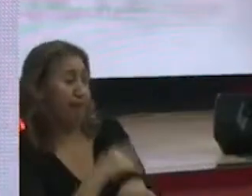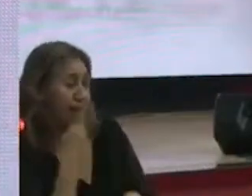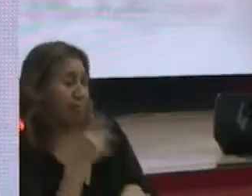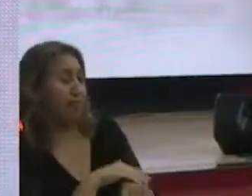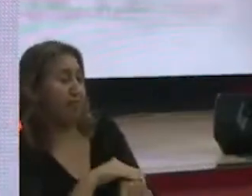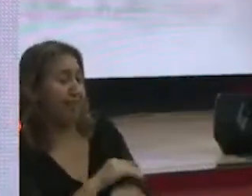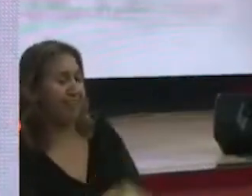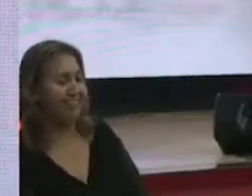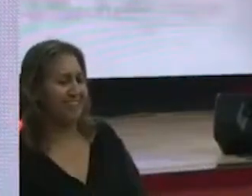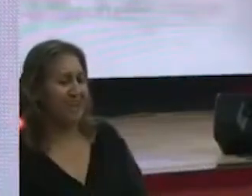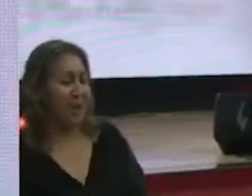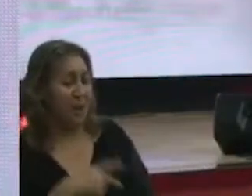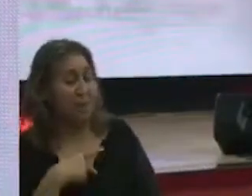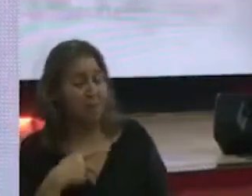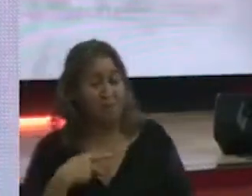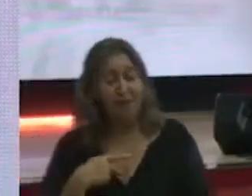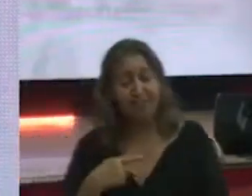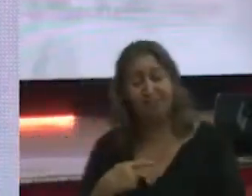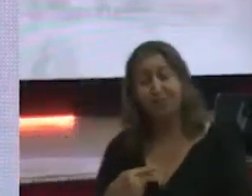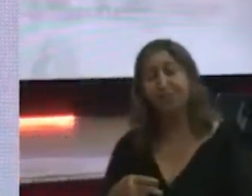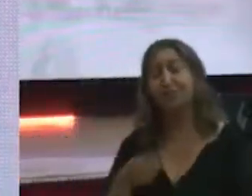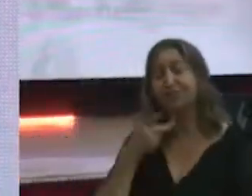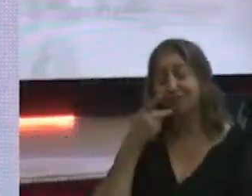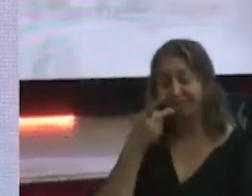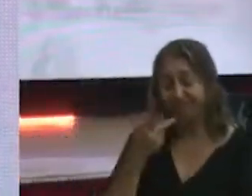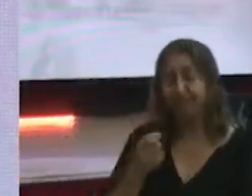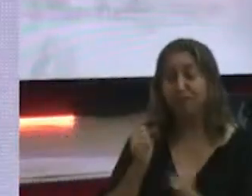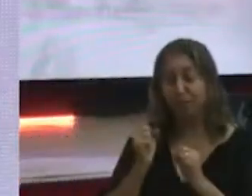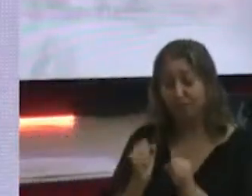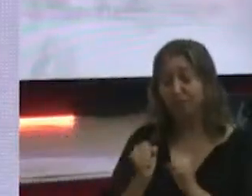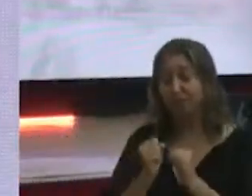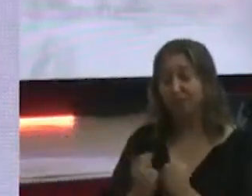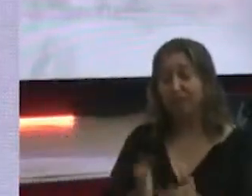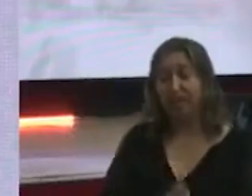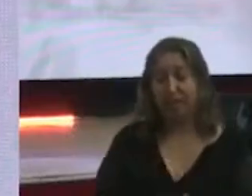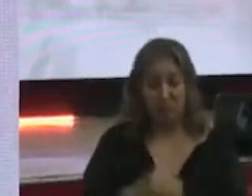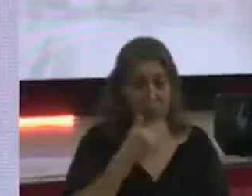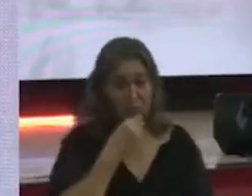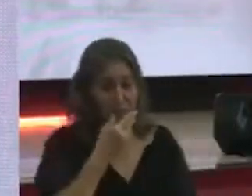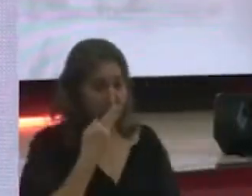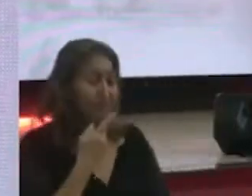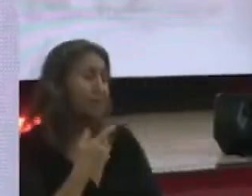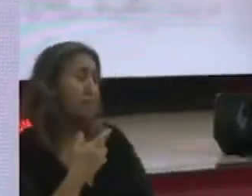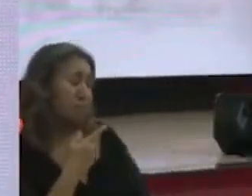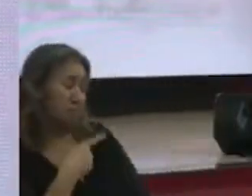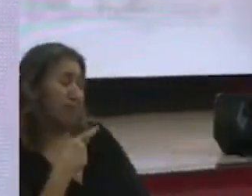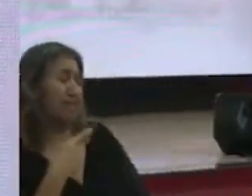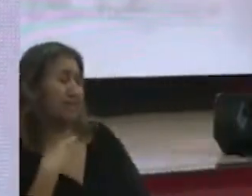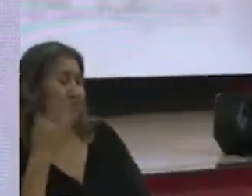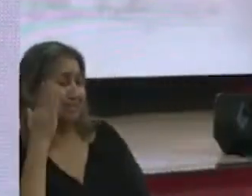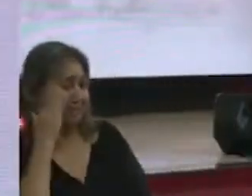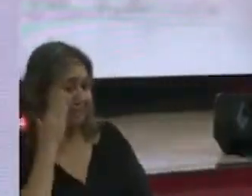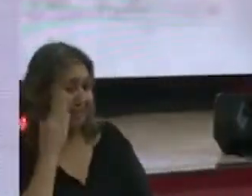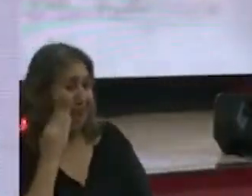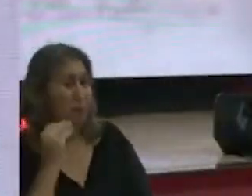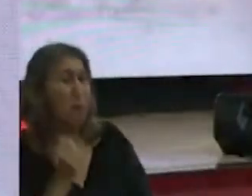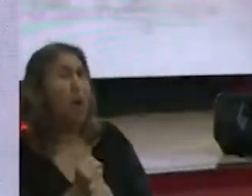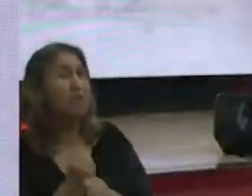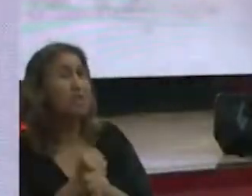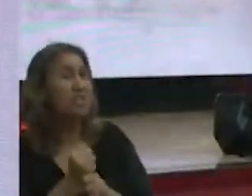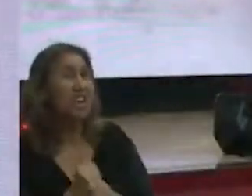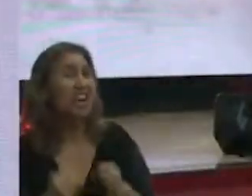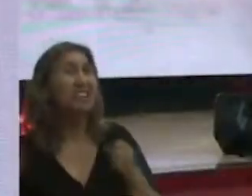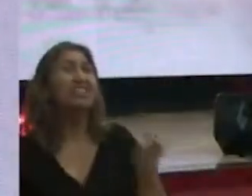aí o pastor deu a palavra pro coitado e o coitado disse assim pastor sabe quantos anos faz que isso